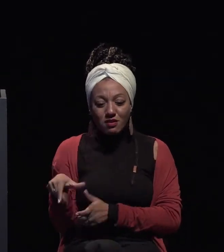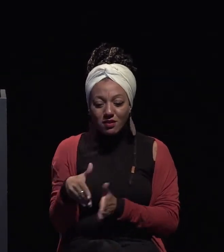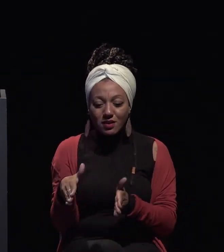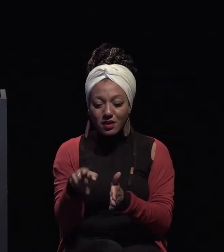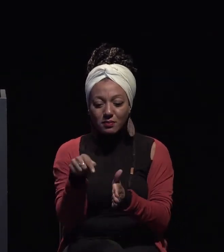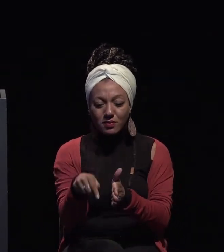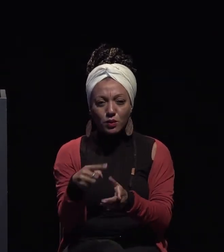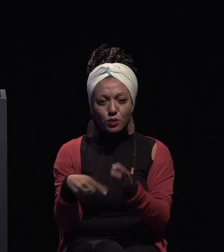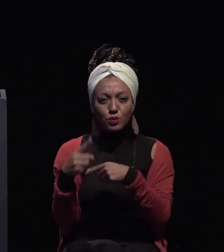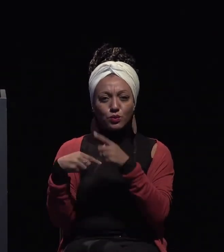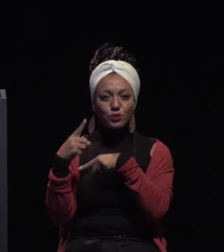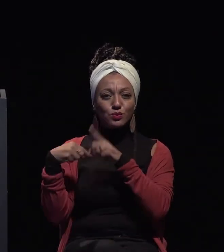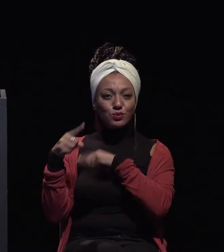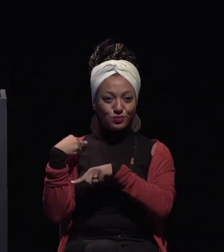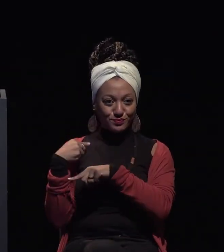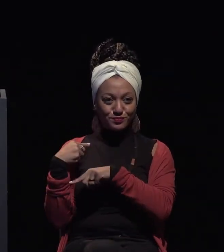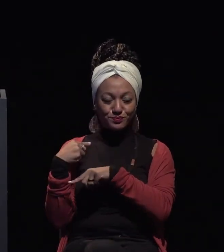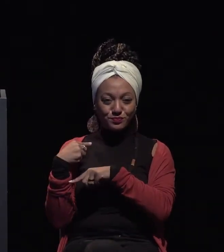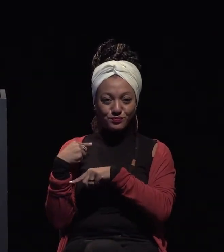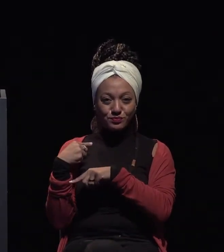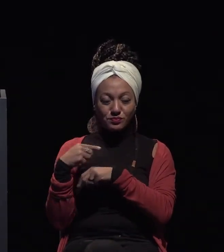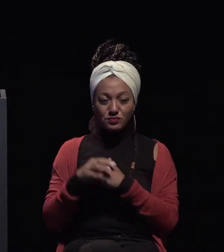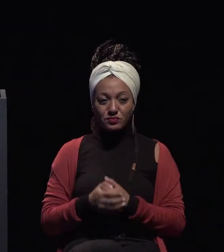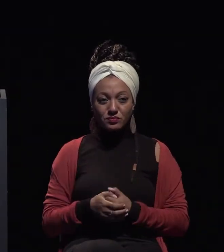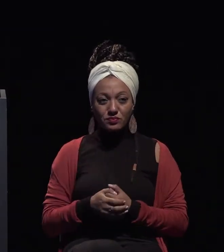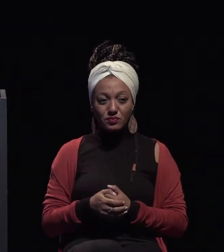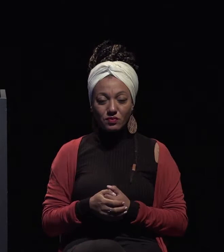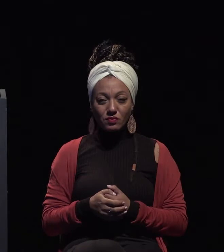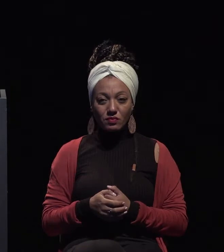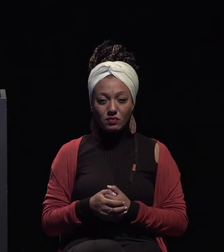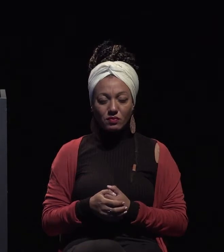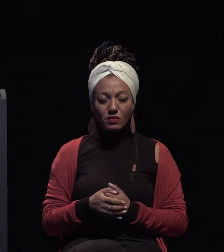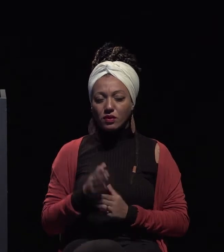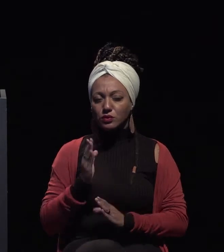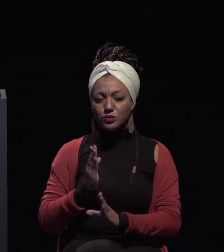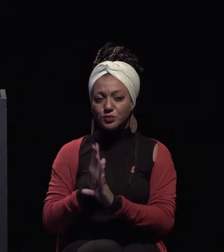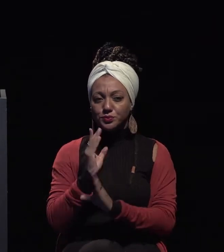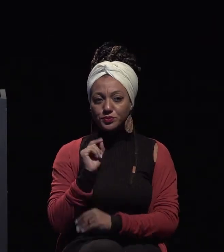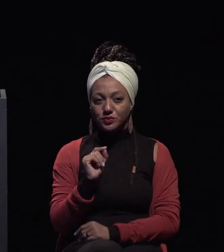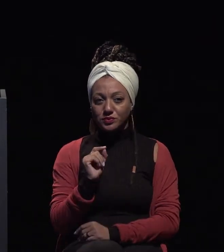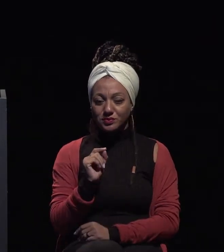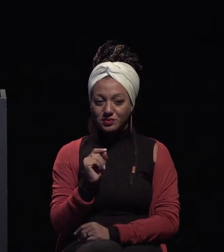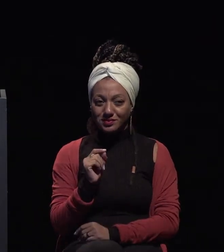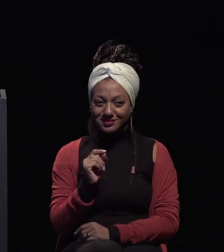ali participando dessas oficinas. E aí a gente descobriu,